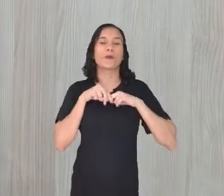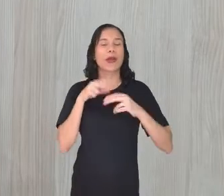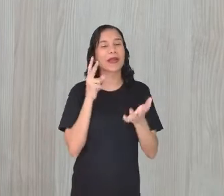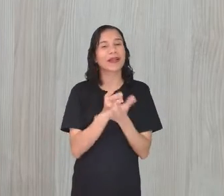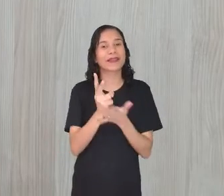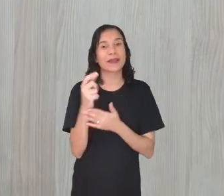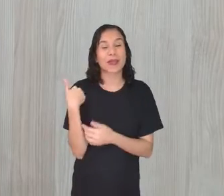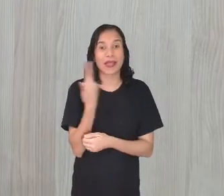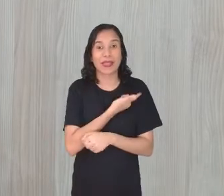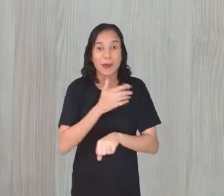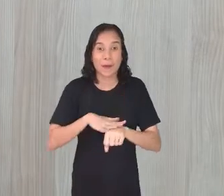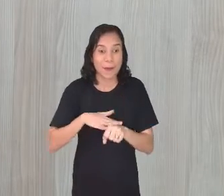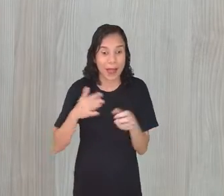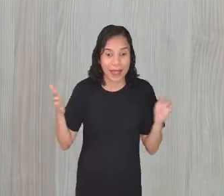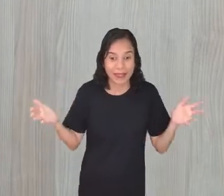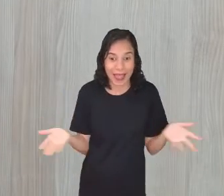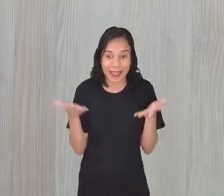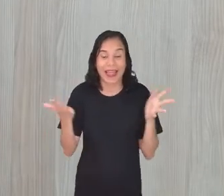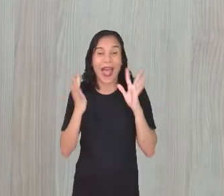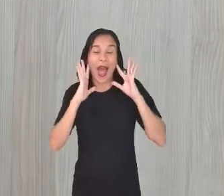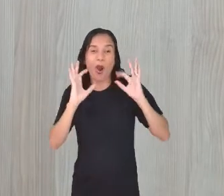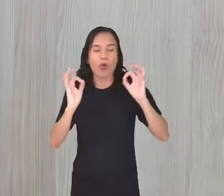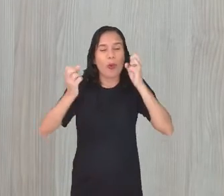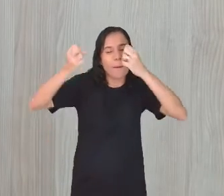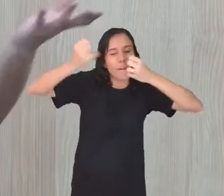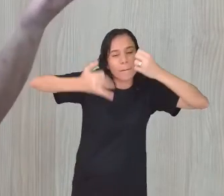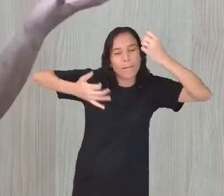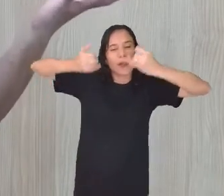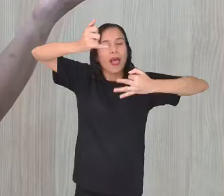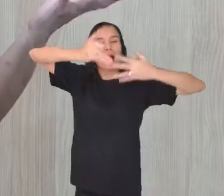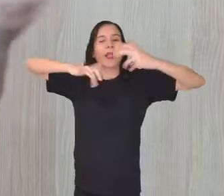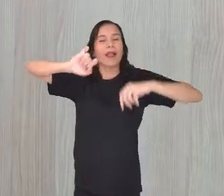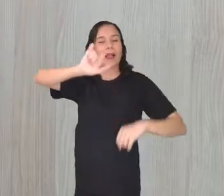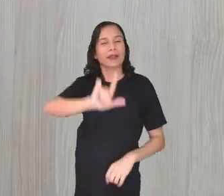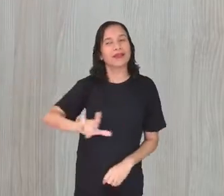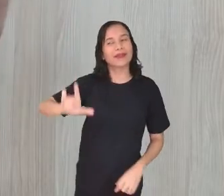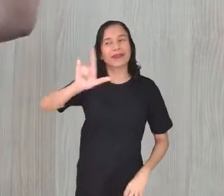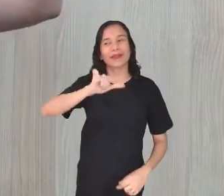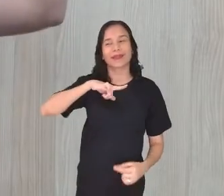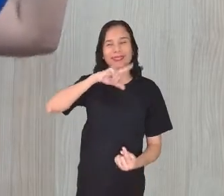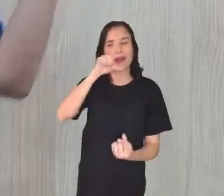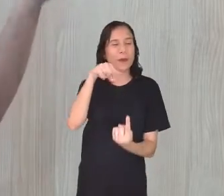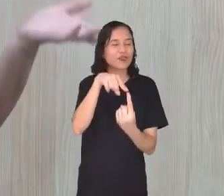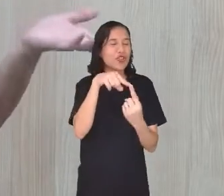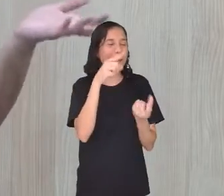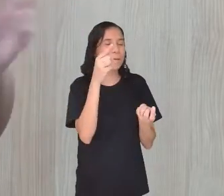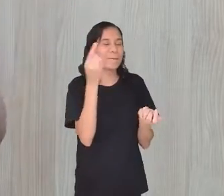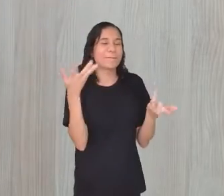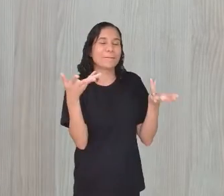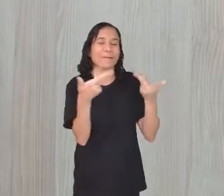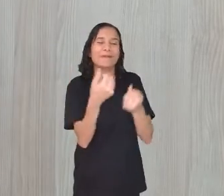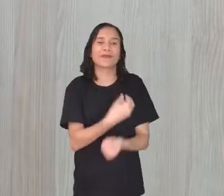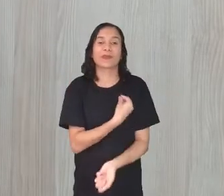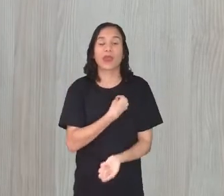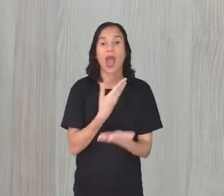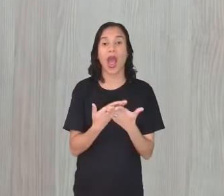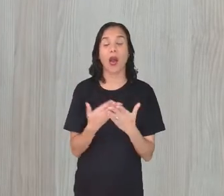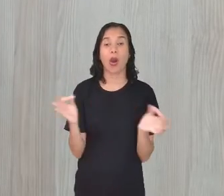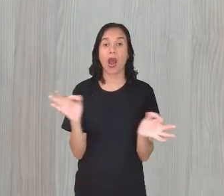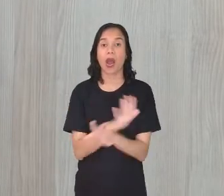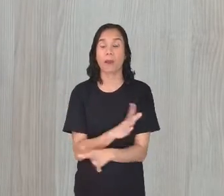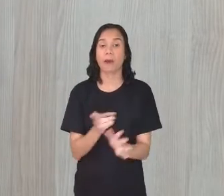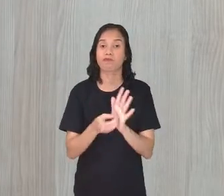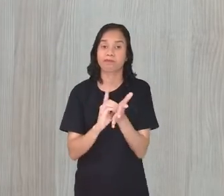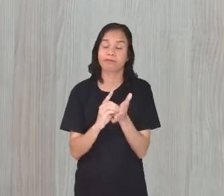sempre que a gente está tendo uma aula excelente, falando sobre literatura, esse objeto maravilhoso da vida, a aula acaba